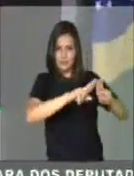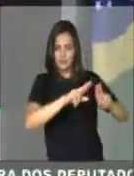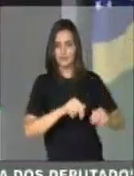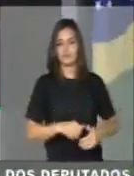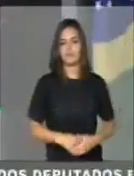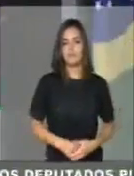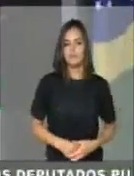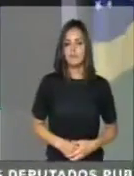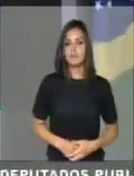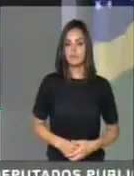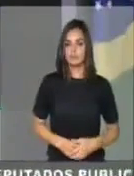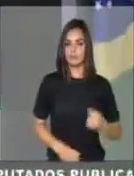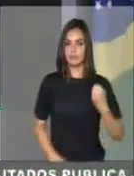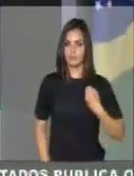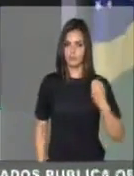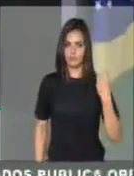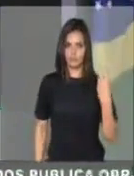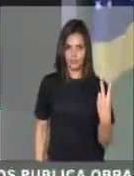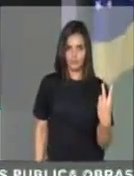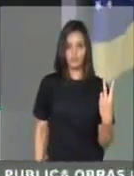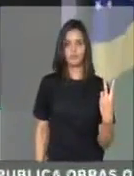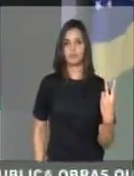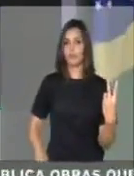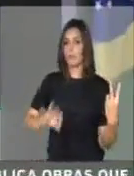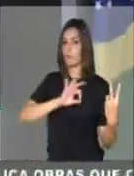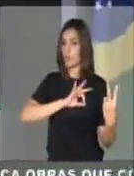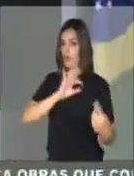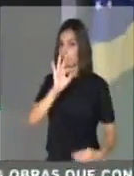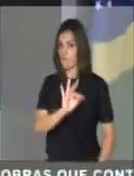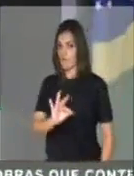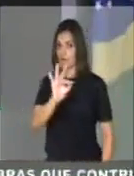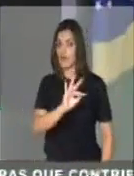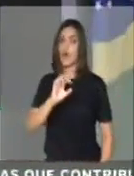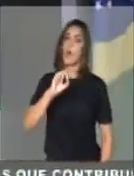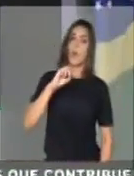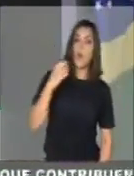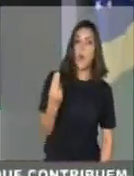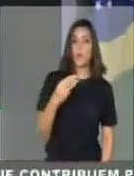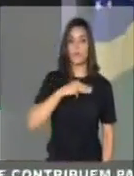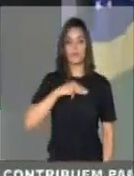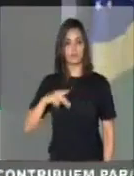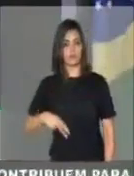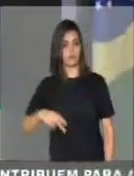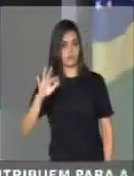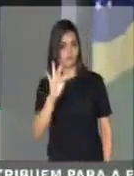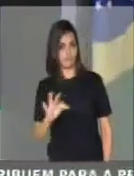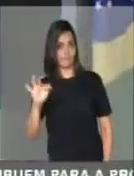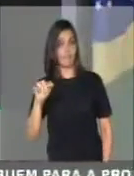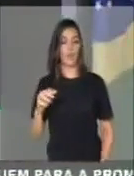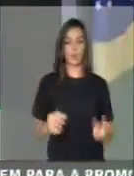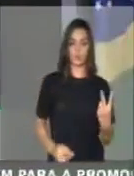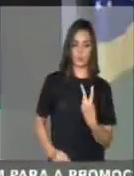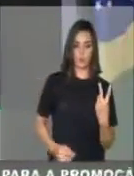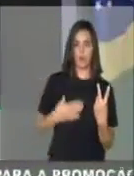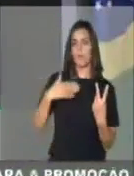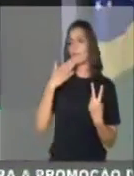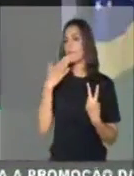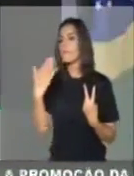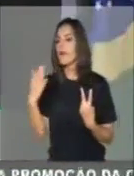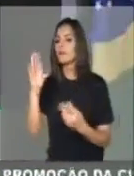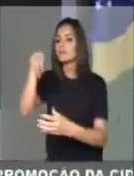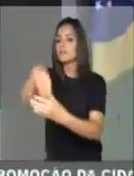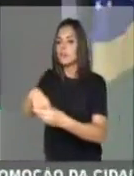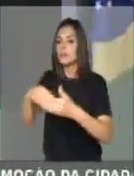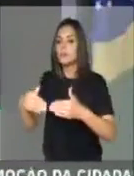pertinente. Item número 2. A Polícia Federal ou o Ministério Público Federal pedem ao Ministério